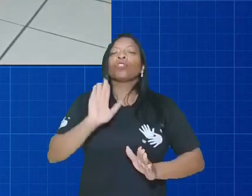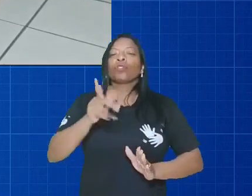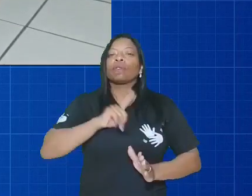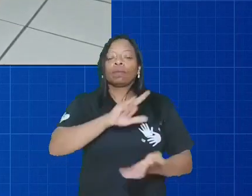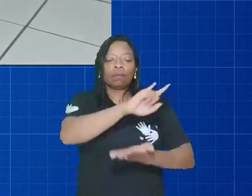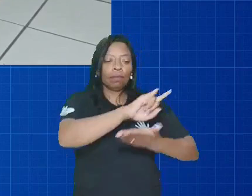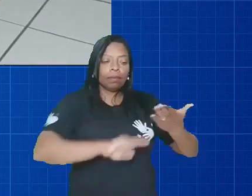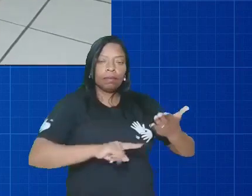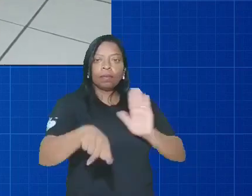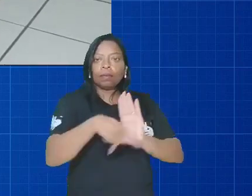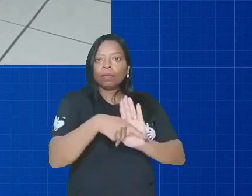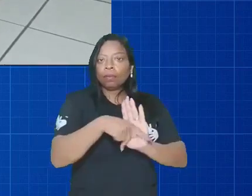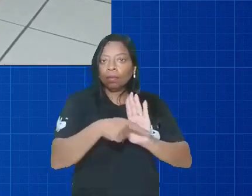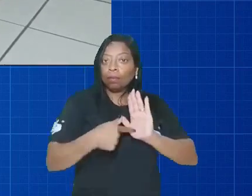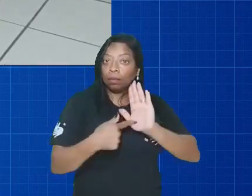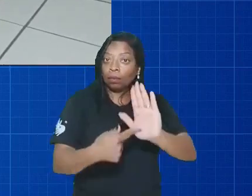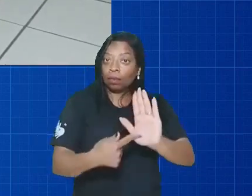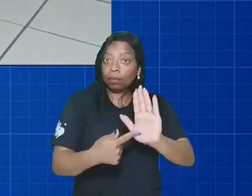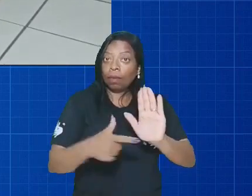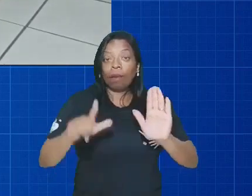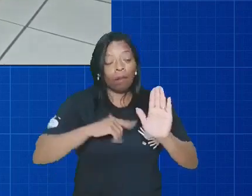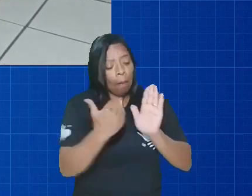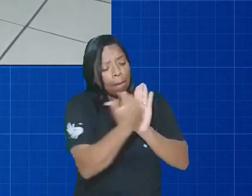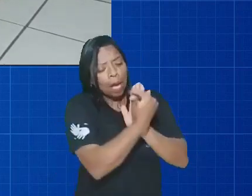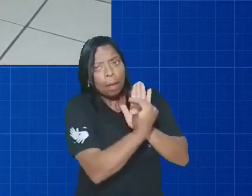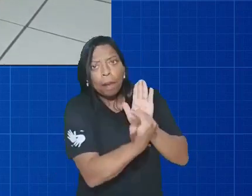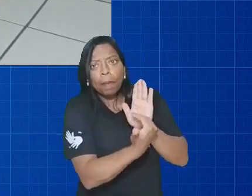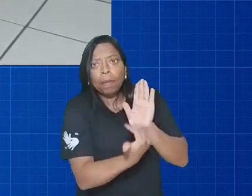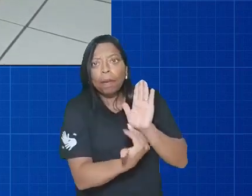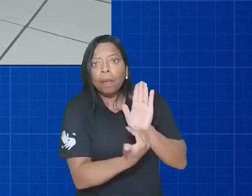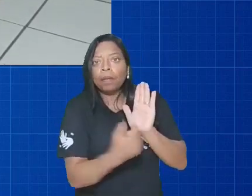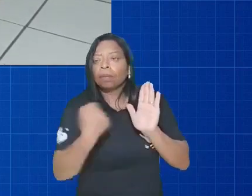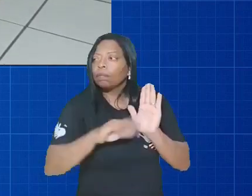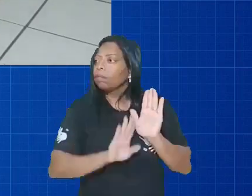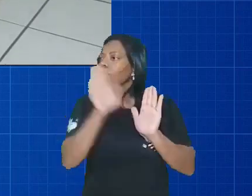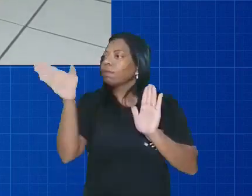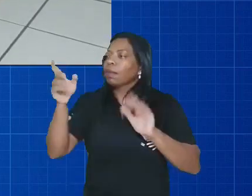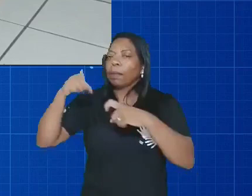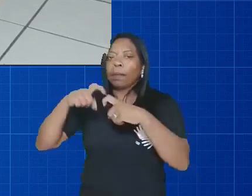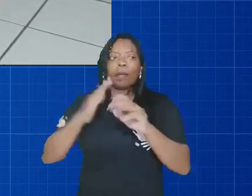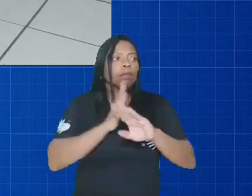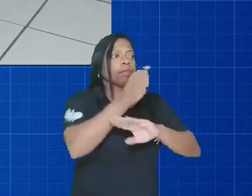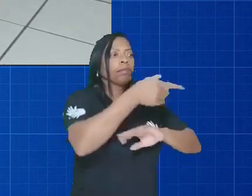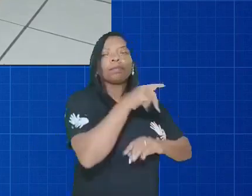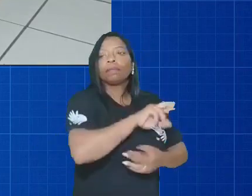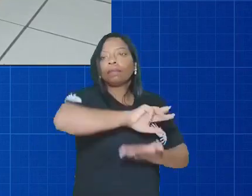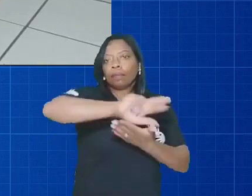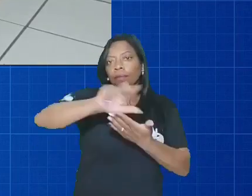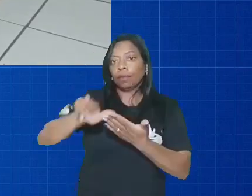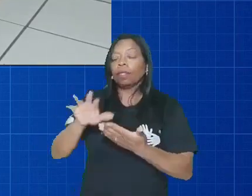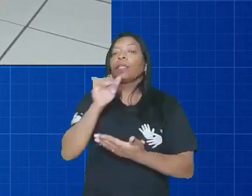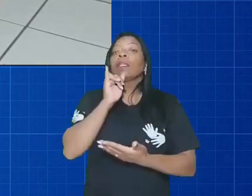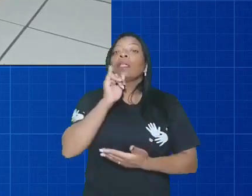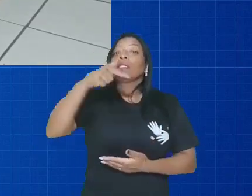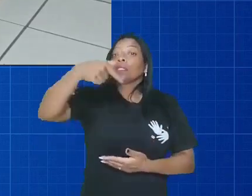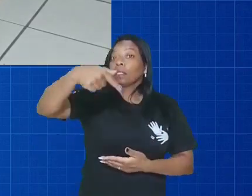com uma referência, Priscila, né, de consulta já na unidade básica de saúde. Então, a criança, quando nasce, nos primeiros 7